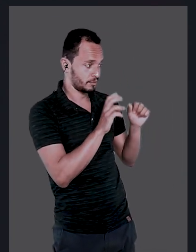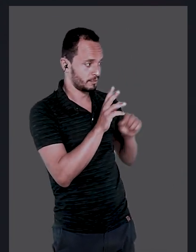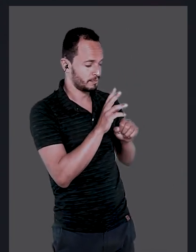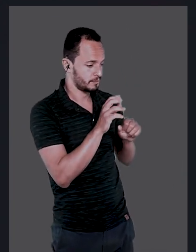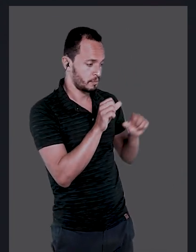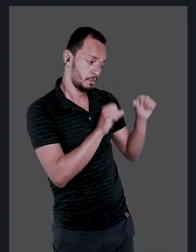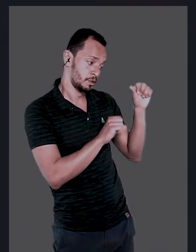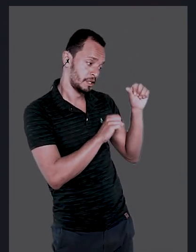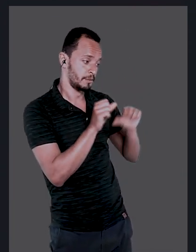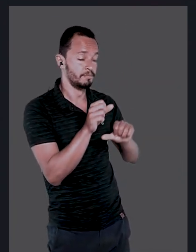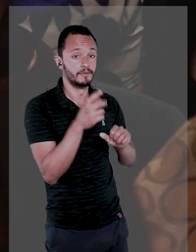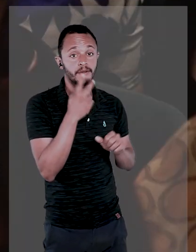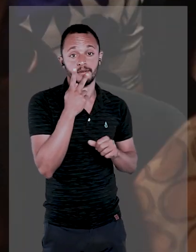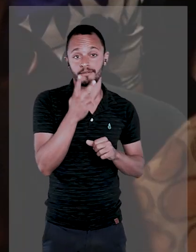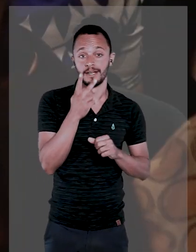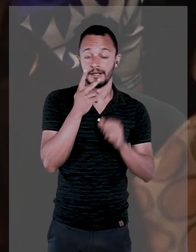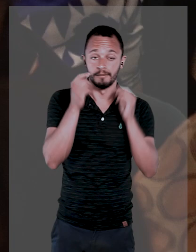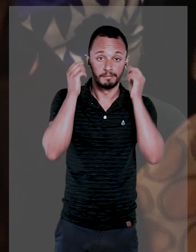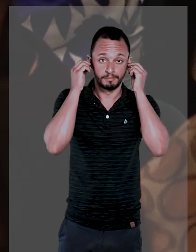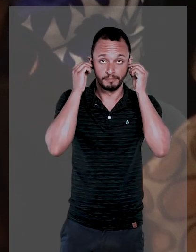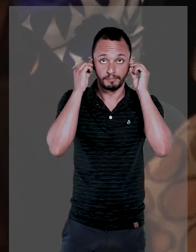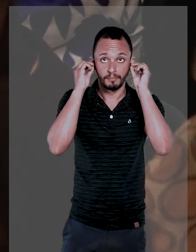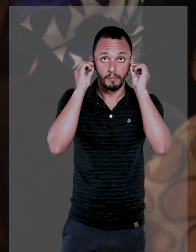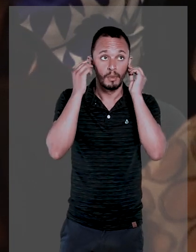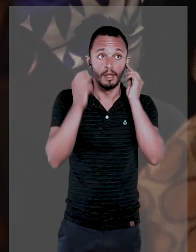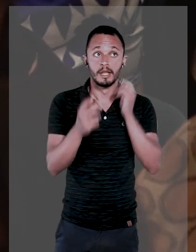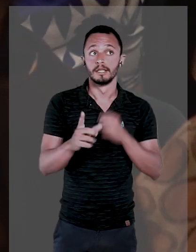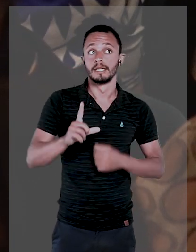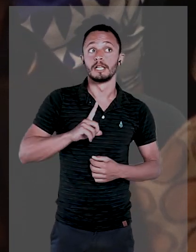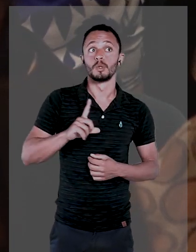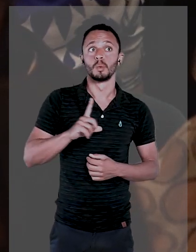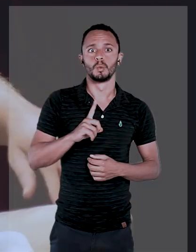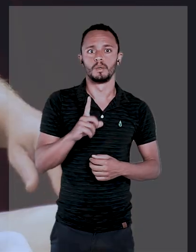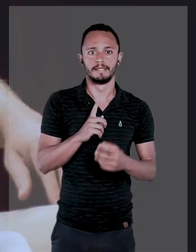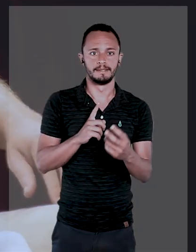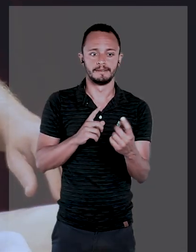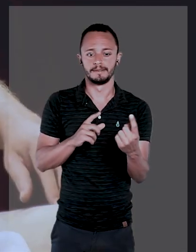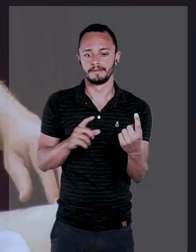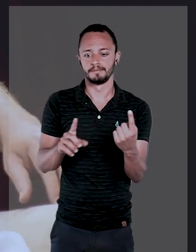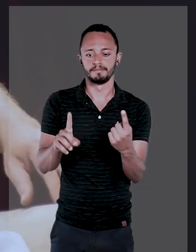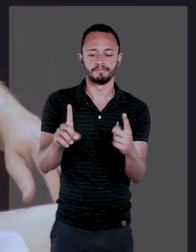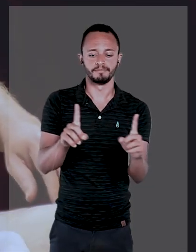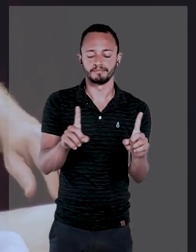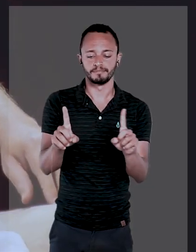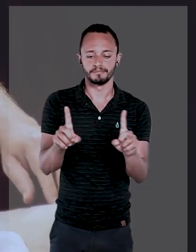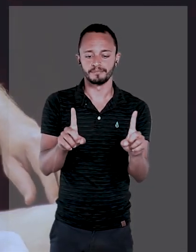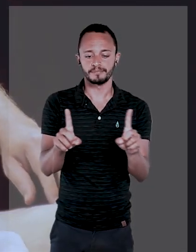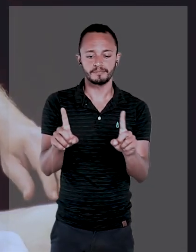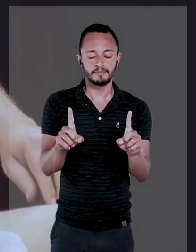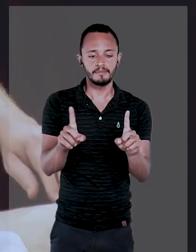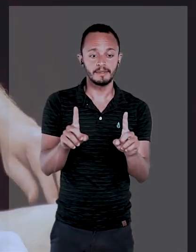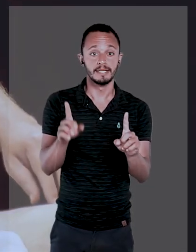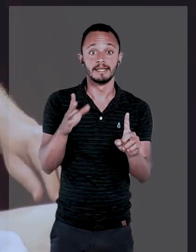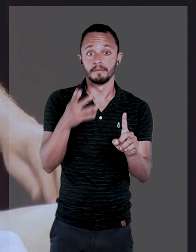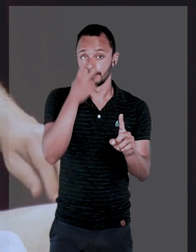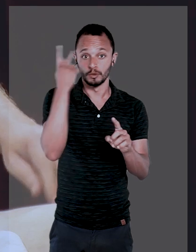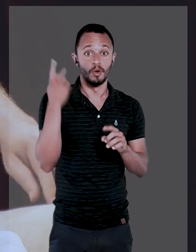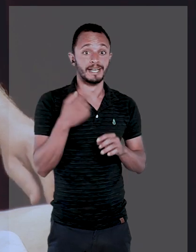saindo do assunto, queria que você falasse desses dois seres humanos maravilhosos